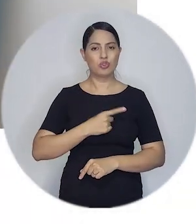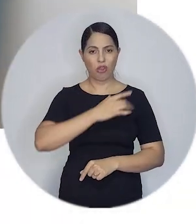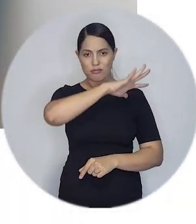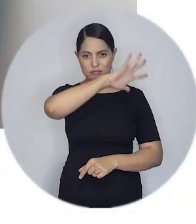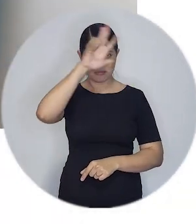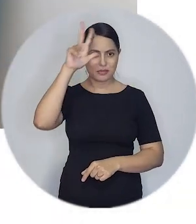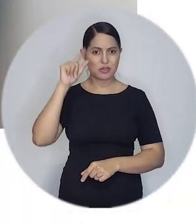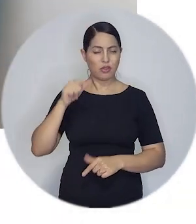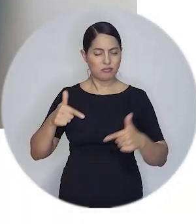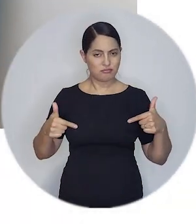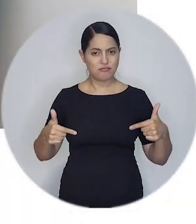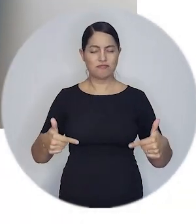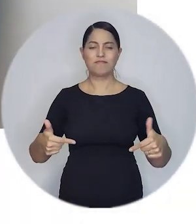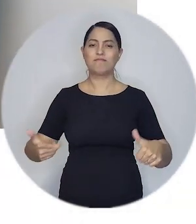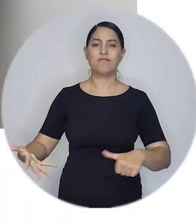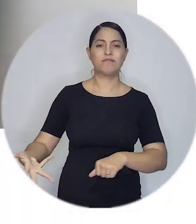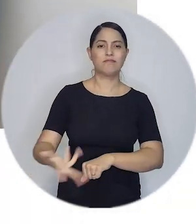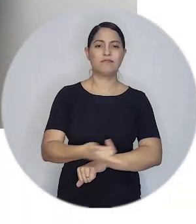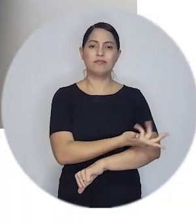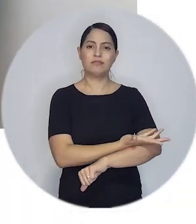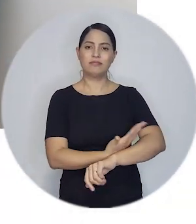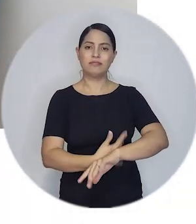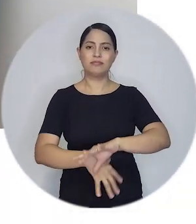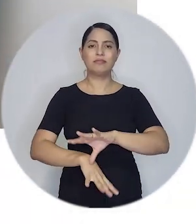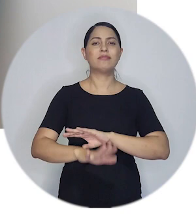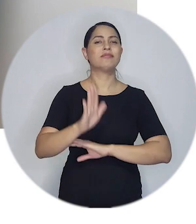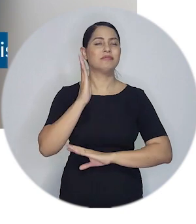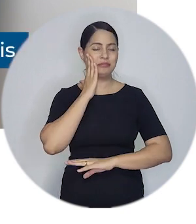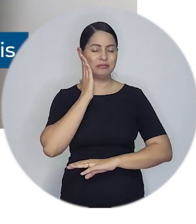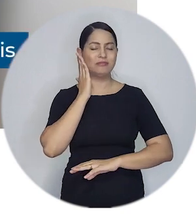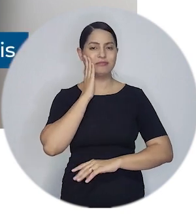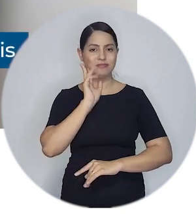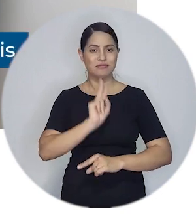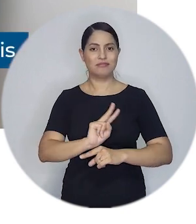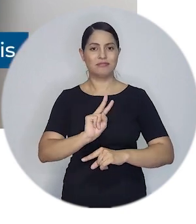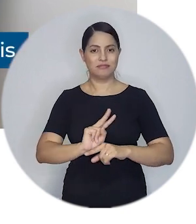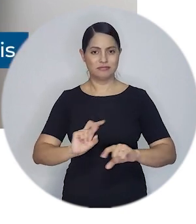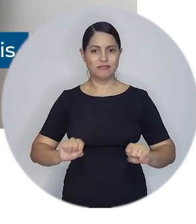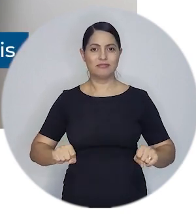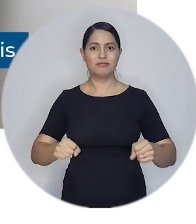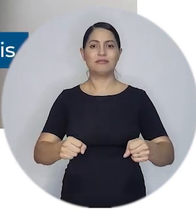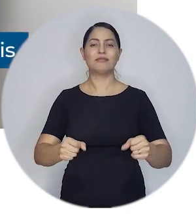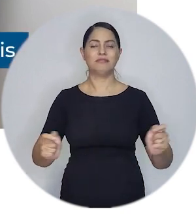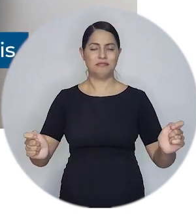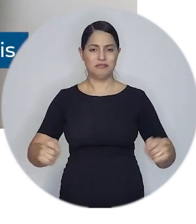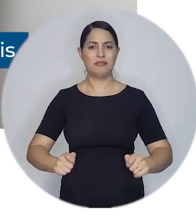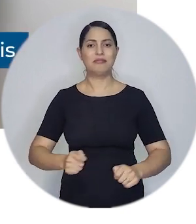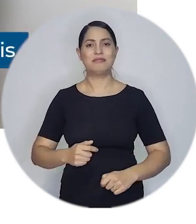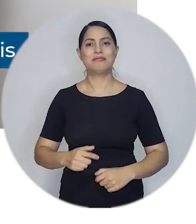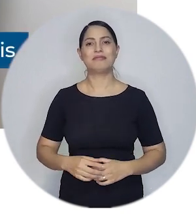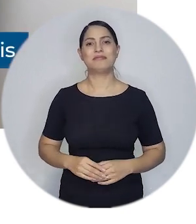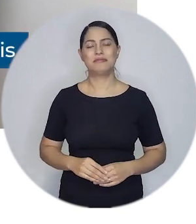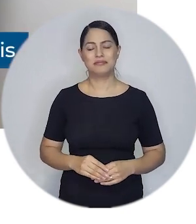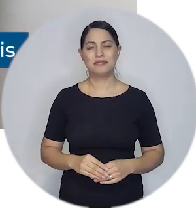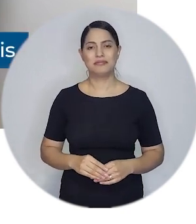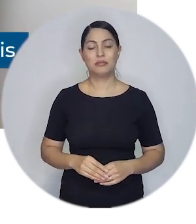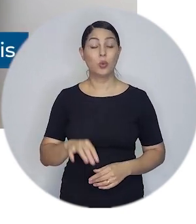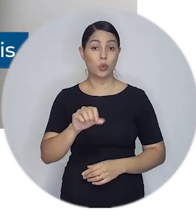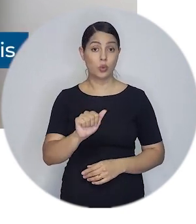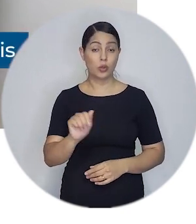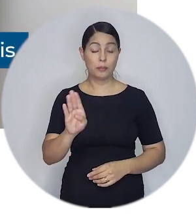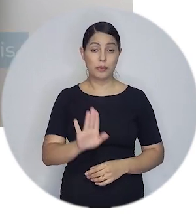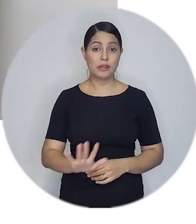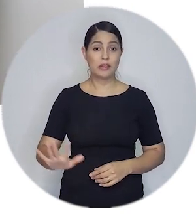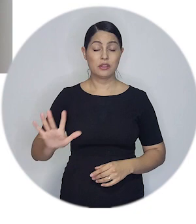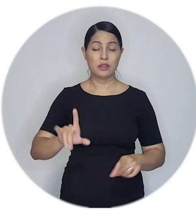somos conterrâneos do Amazonas, sabemos a importância das riquezas naturais de nossa terra. É nosso dever atuar para protegê-las.